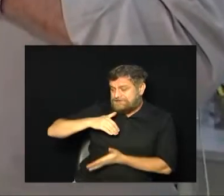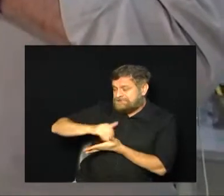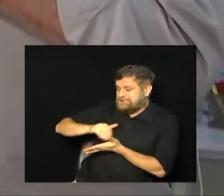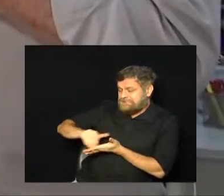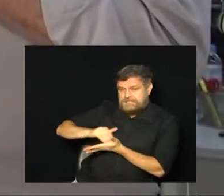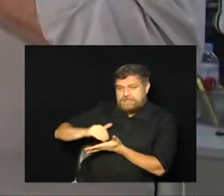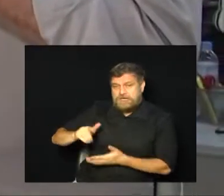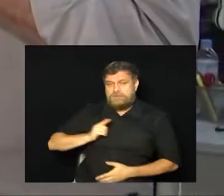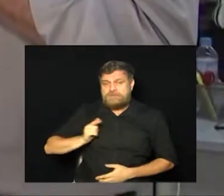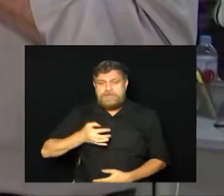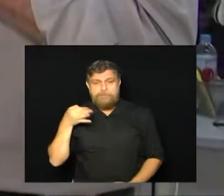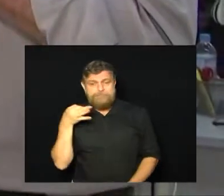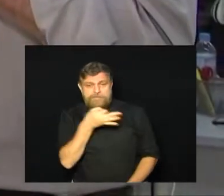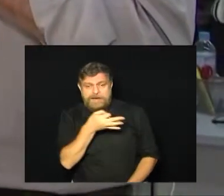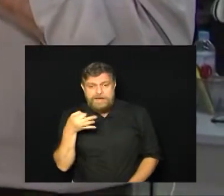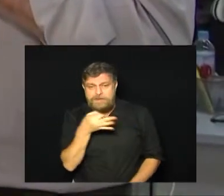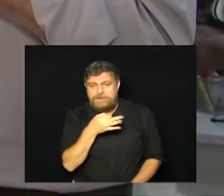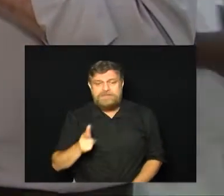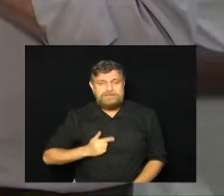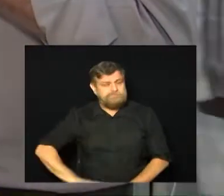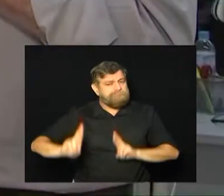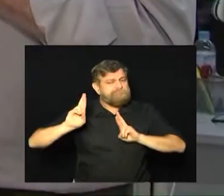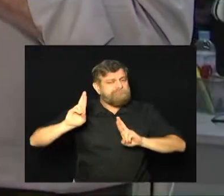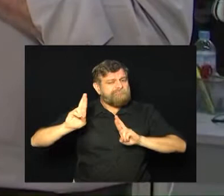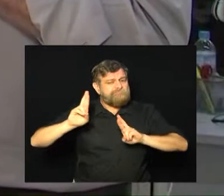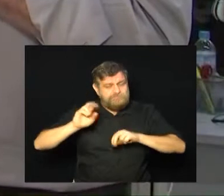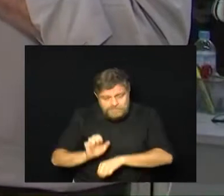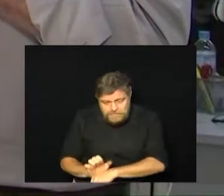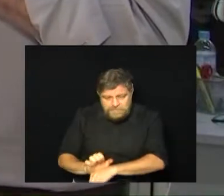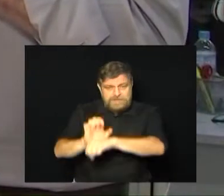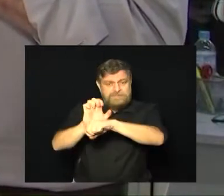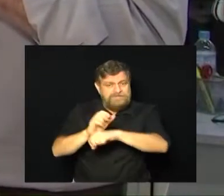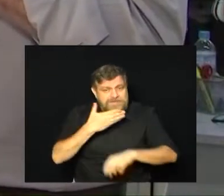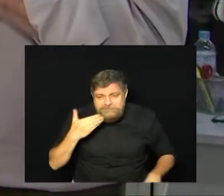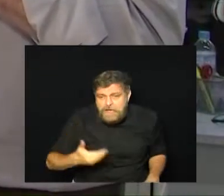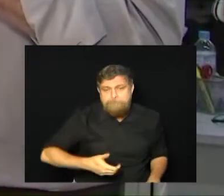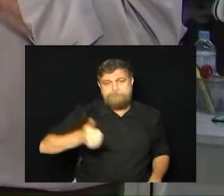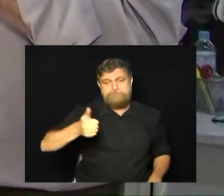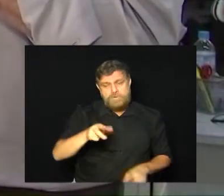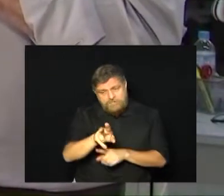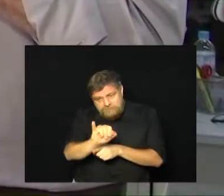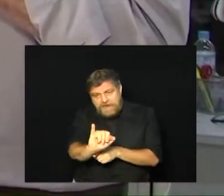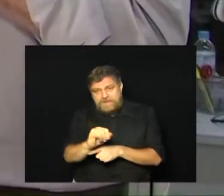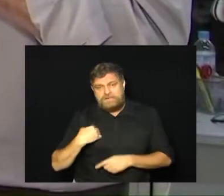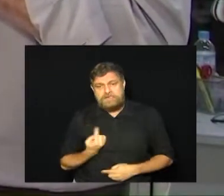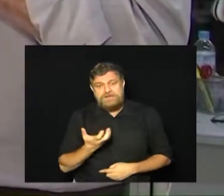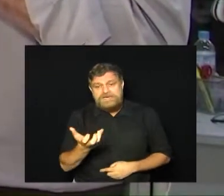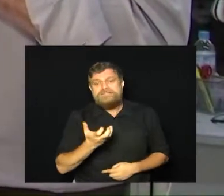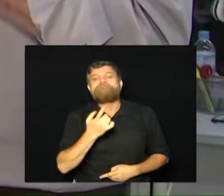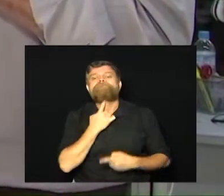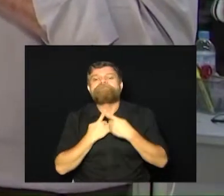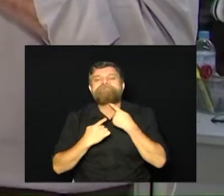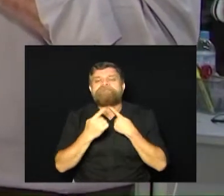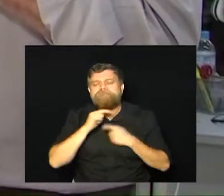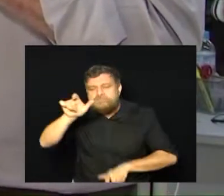secretário? Essa fala do senhor que há expectativa, esperança de que melhore, né? Eu acho que é o que todos nós queremos, tanta